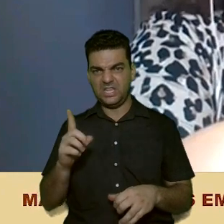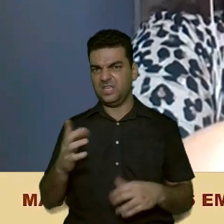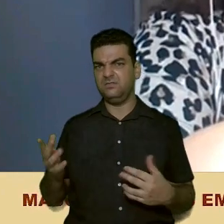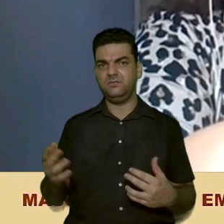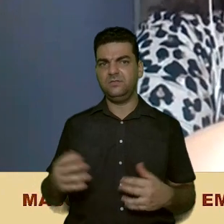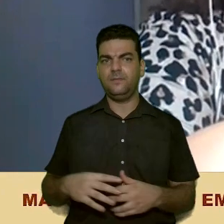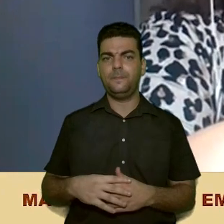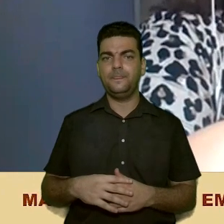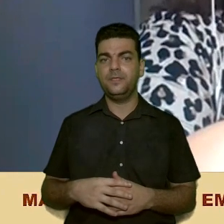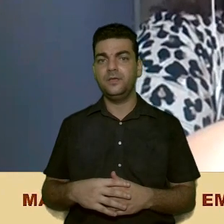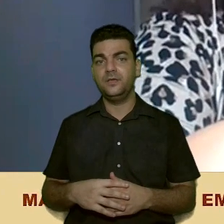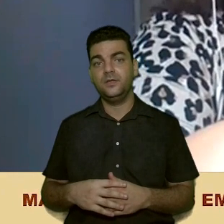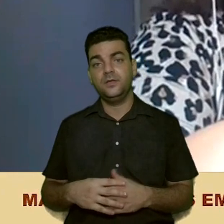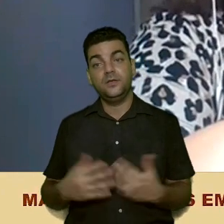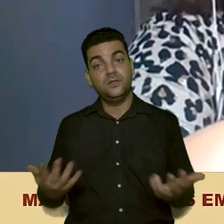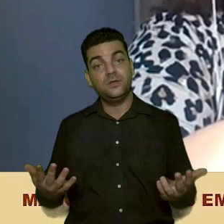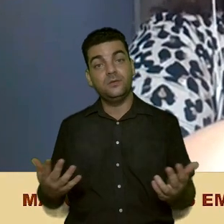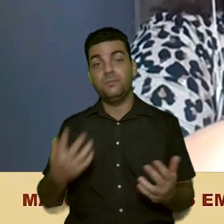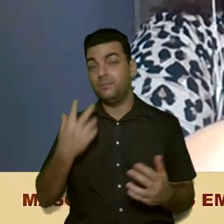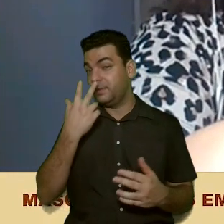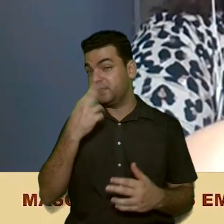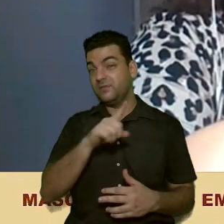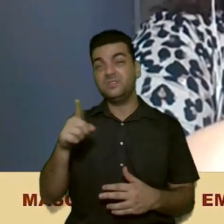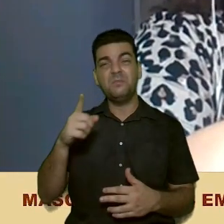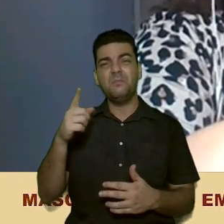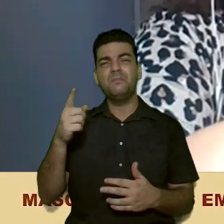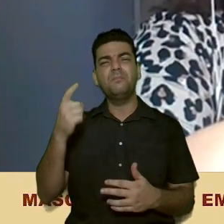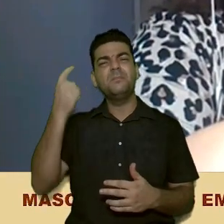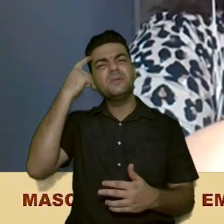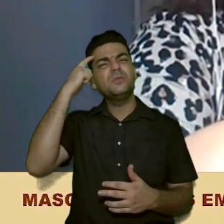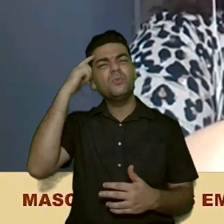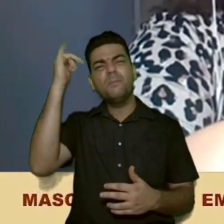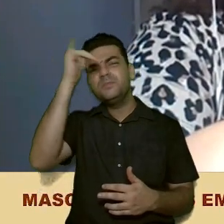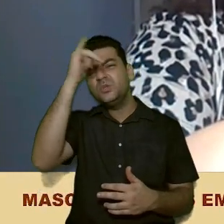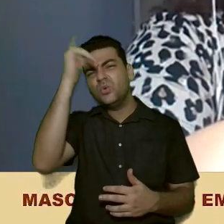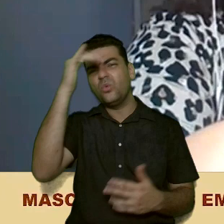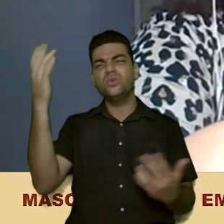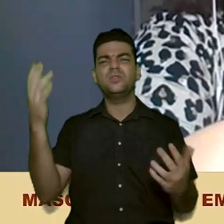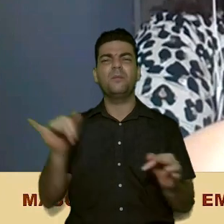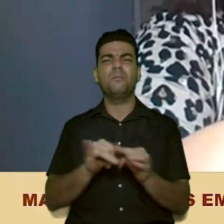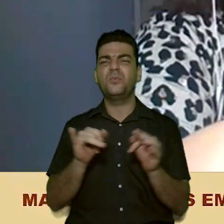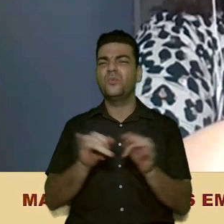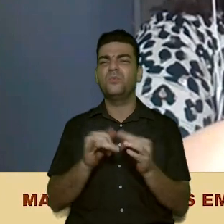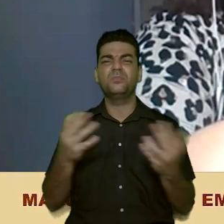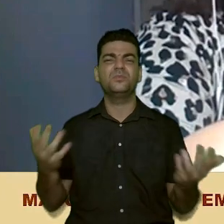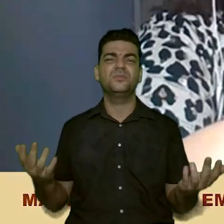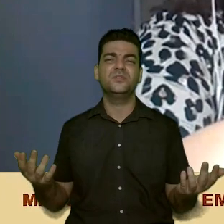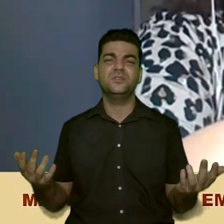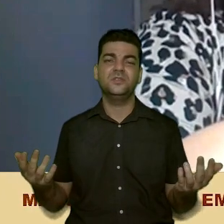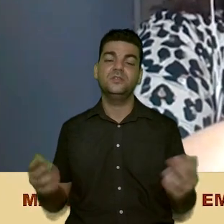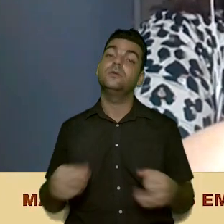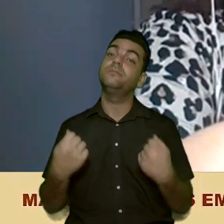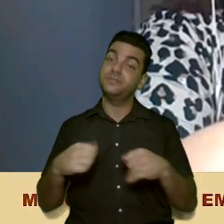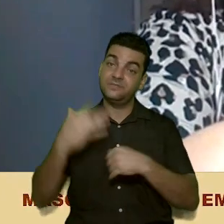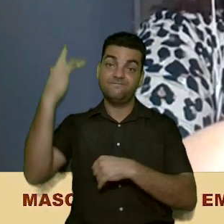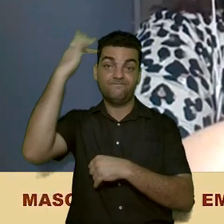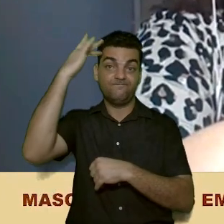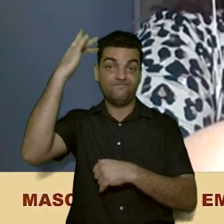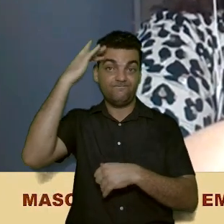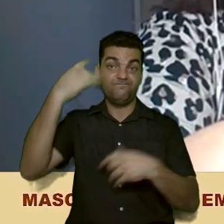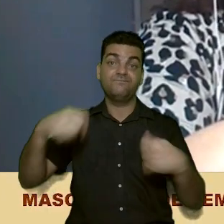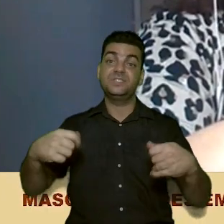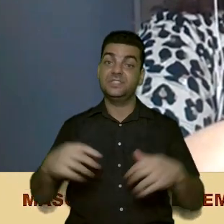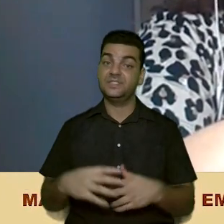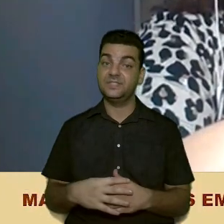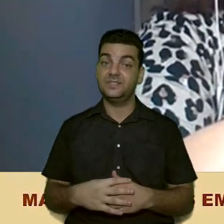sexualidade, sabe? Então, assim, os homens têm umas dúvidas tão bobas, tão básicas, que, de fato, é necessário que os homens amadureçam e